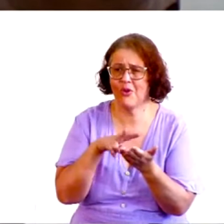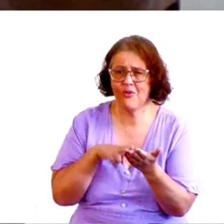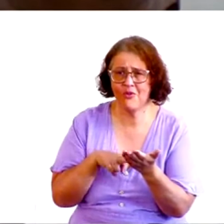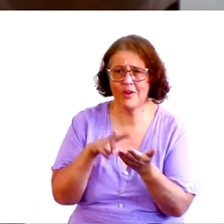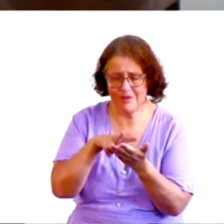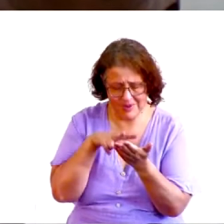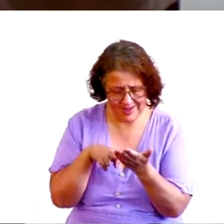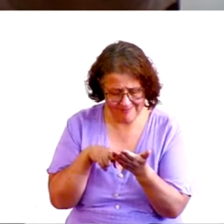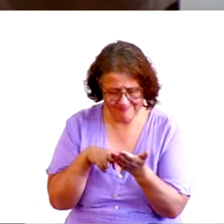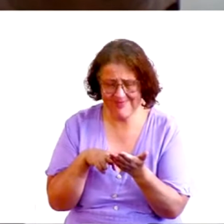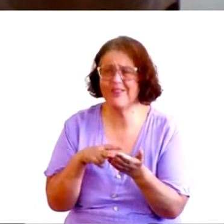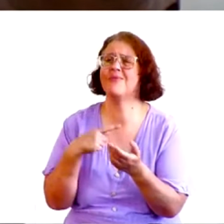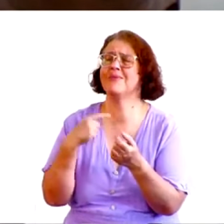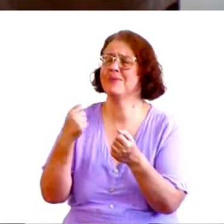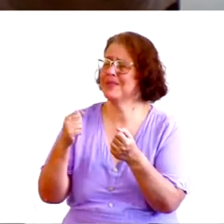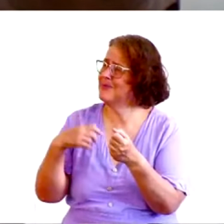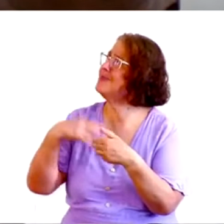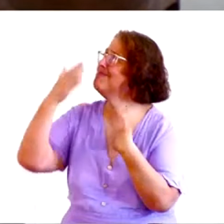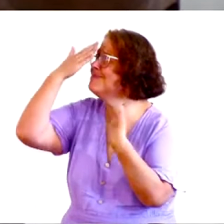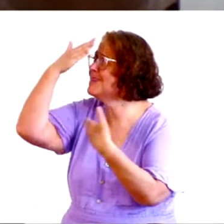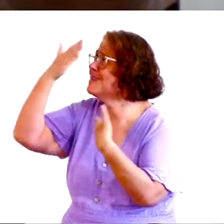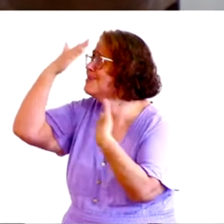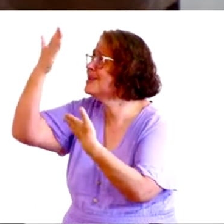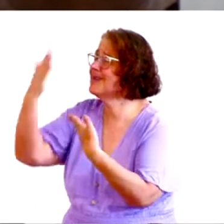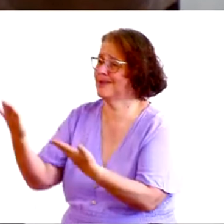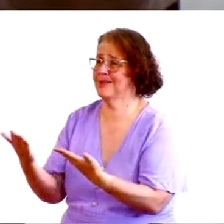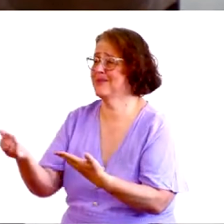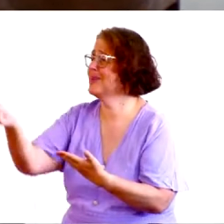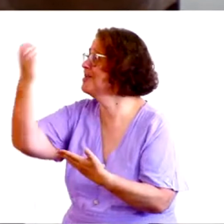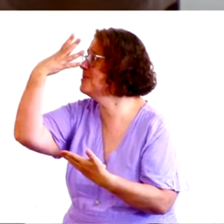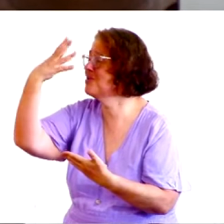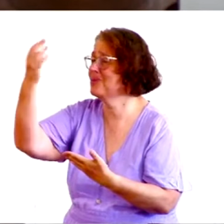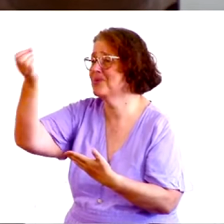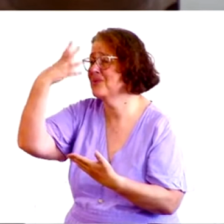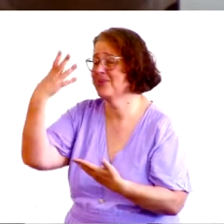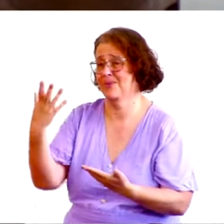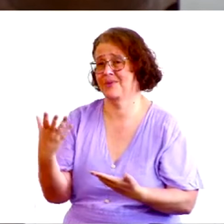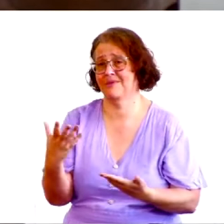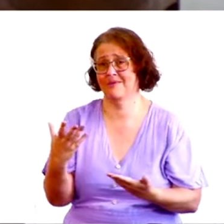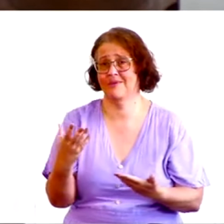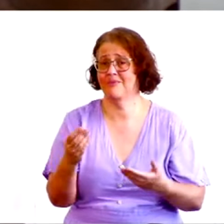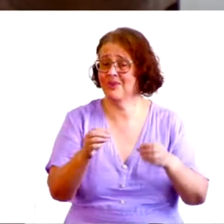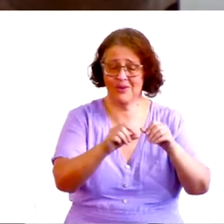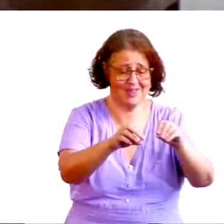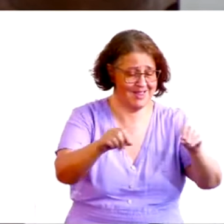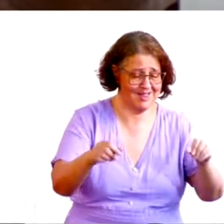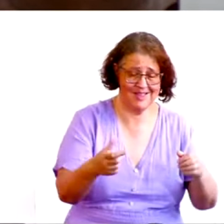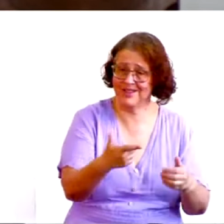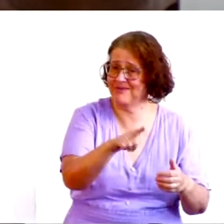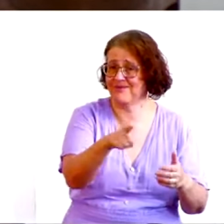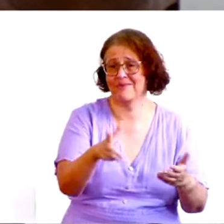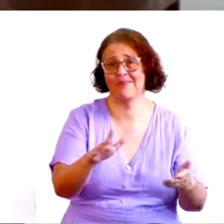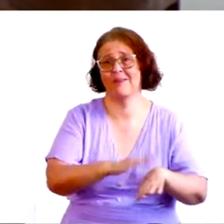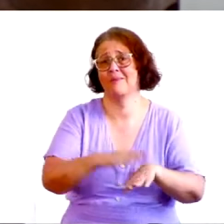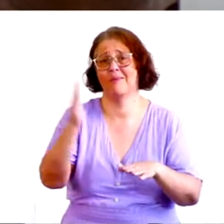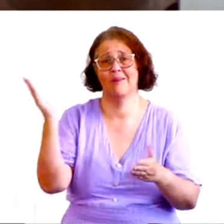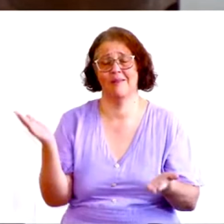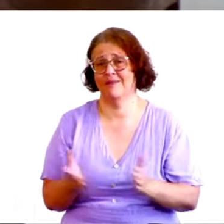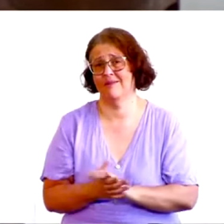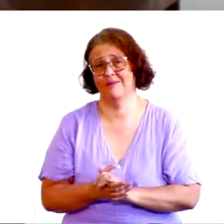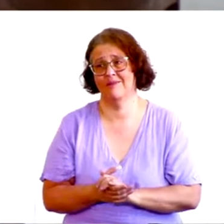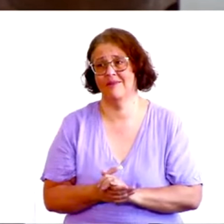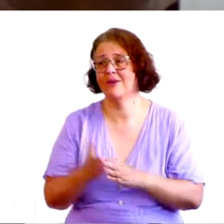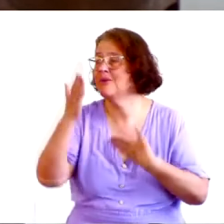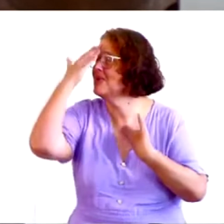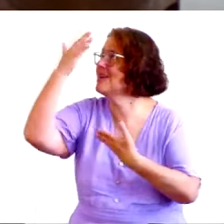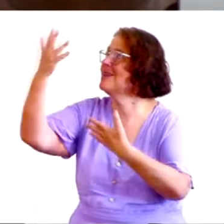luz obrigado por ter alegrado-nos como o próprio Isaías falou aqui no texto obrigado por nos trazer essa confiança